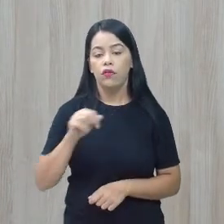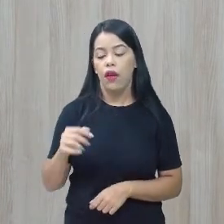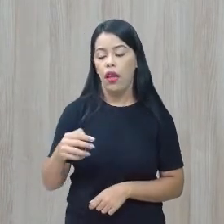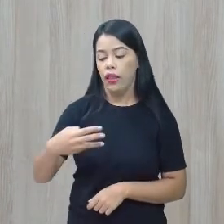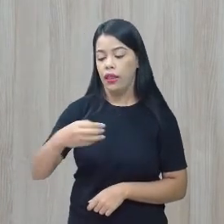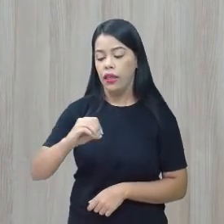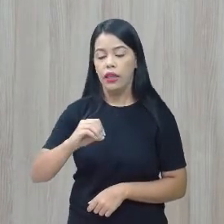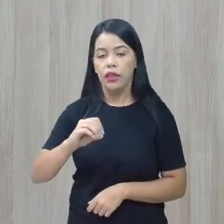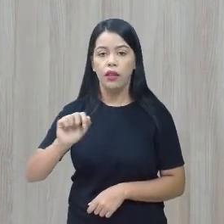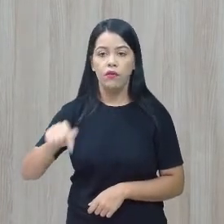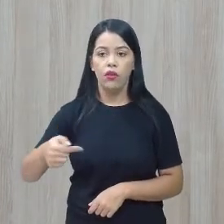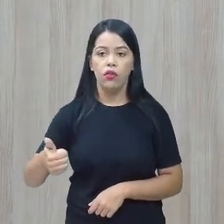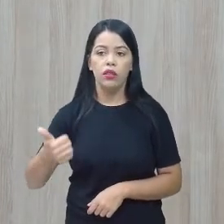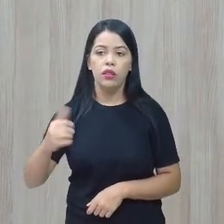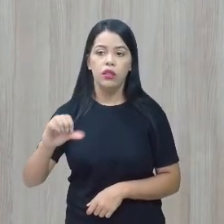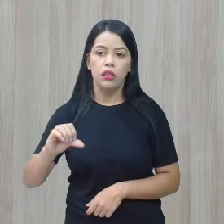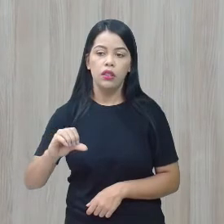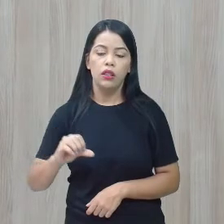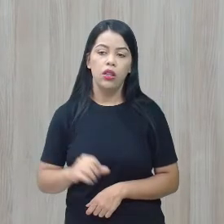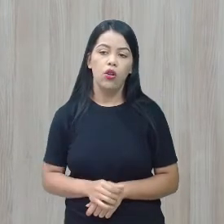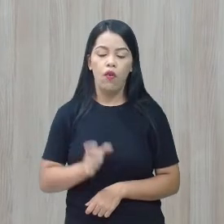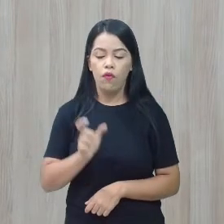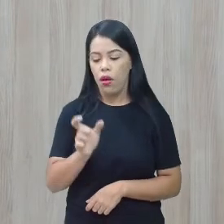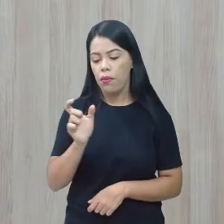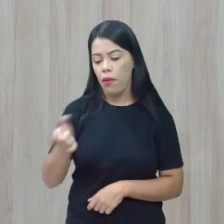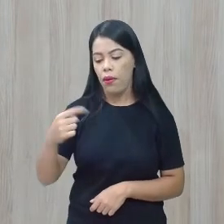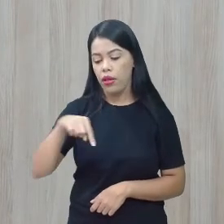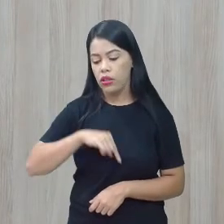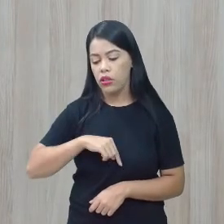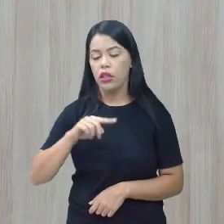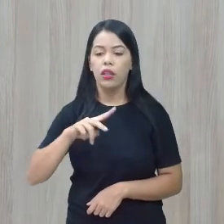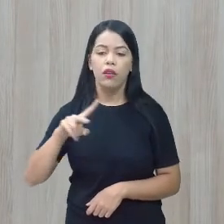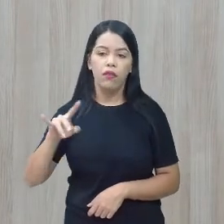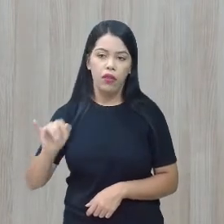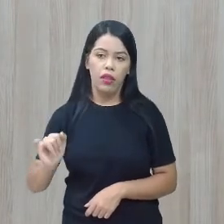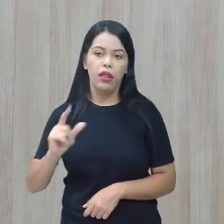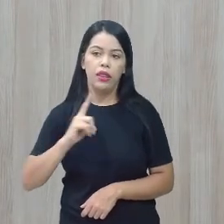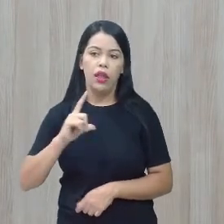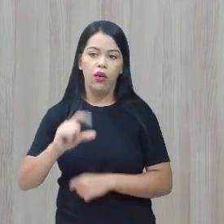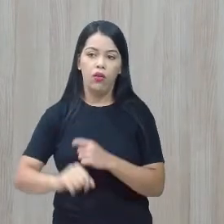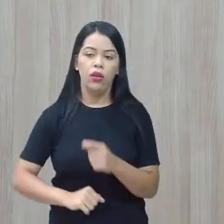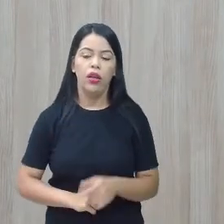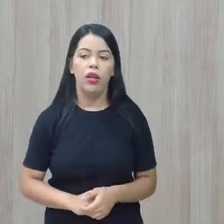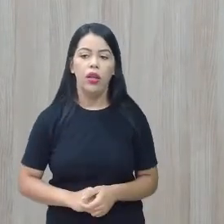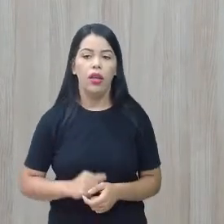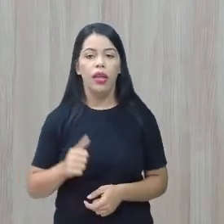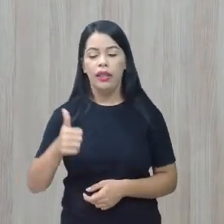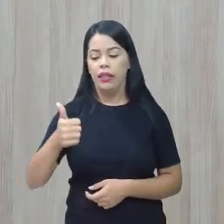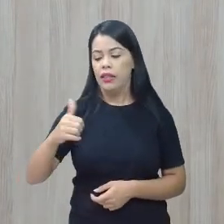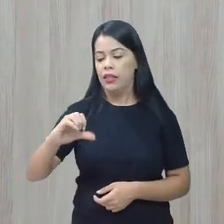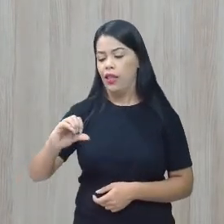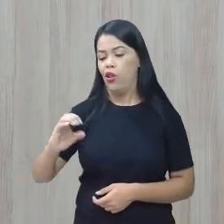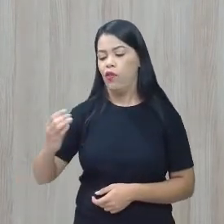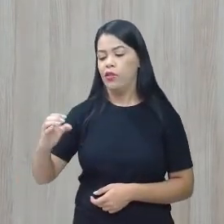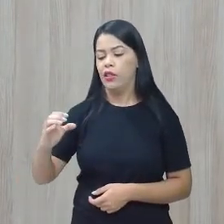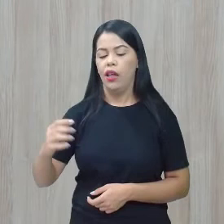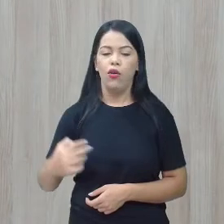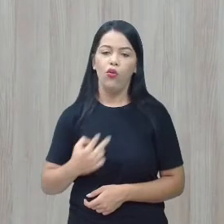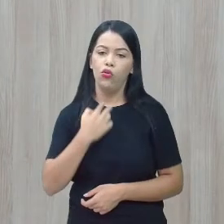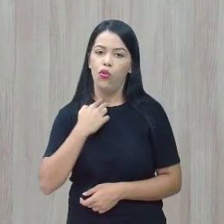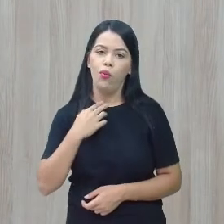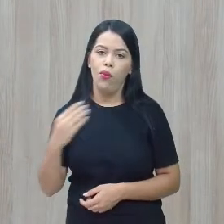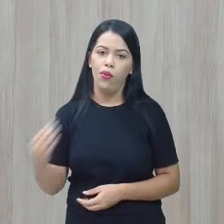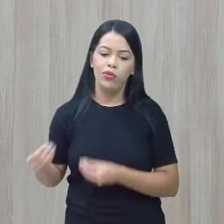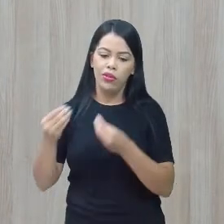número daqui, parte por parte, a gente ia ter esse tipo de comparação. 19 centavos, eu não posso levar 0 centavos,